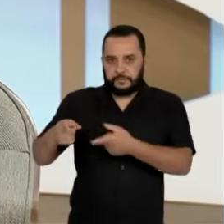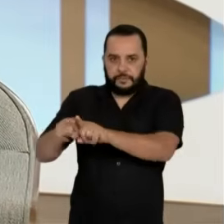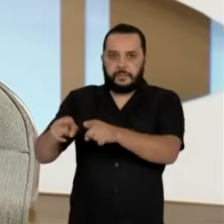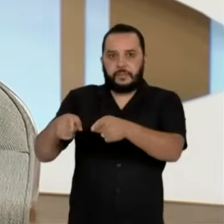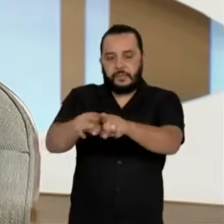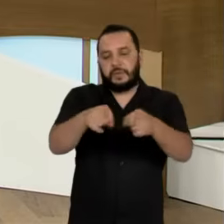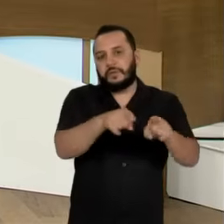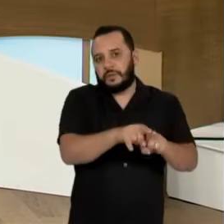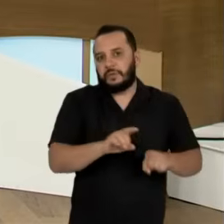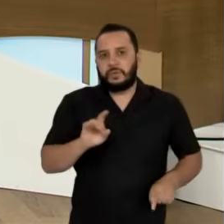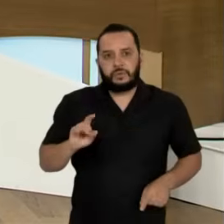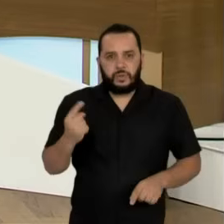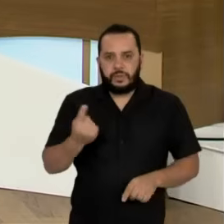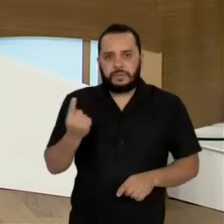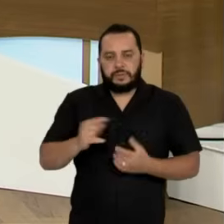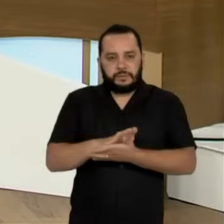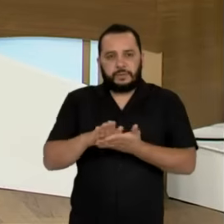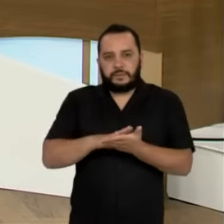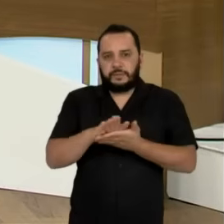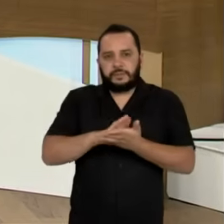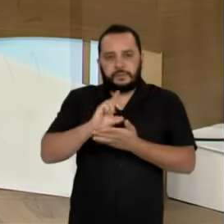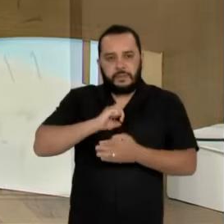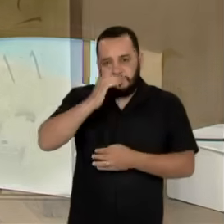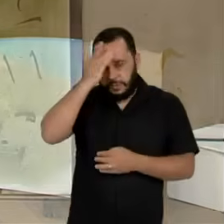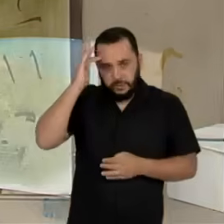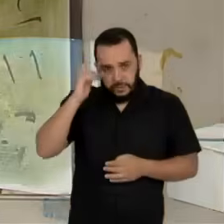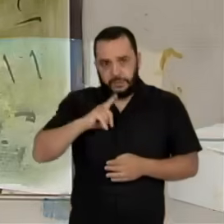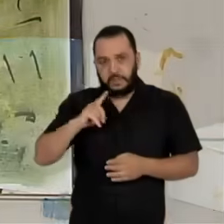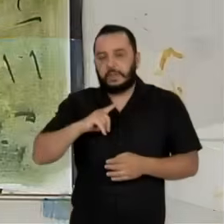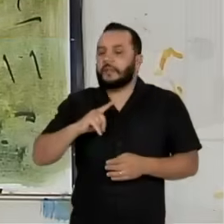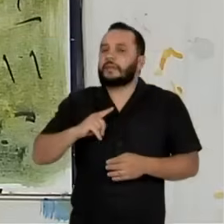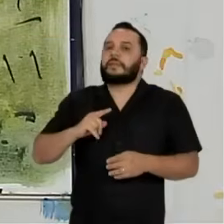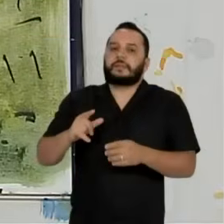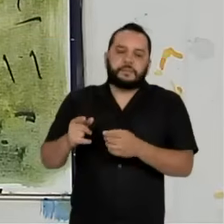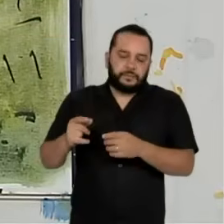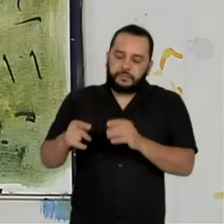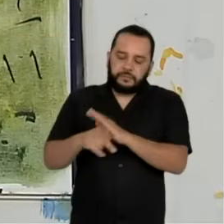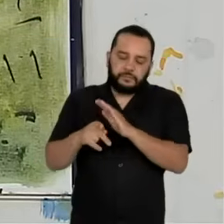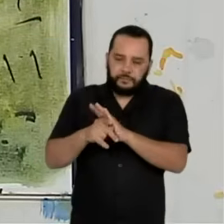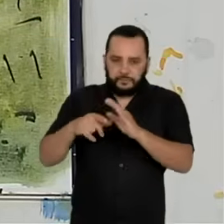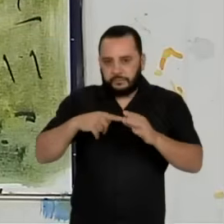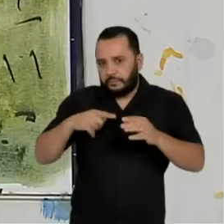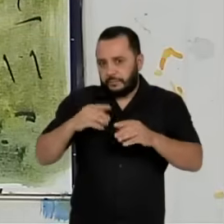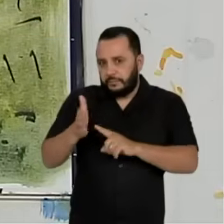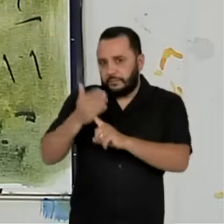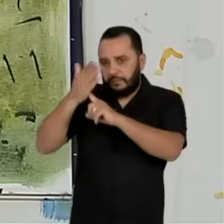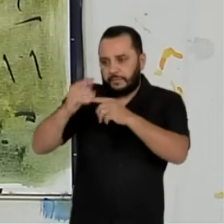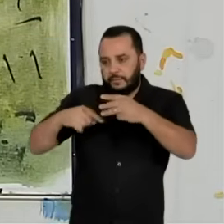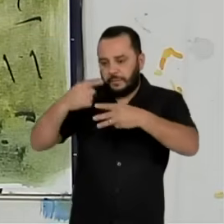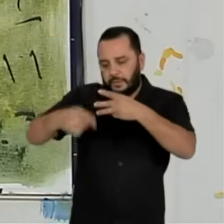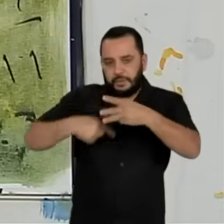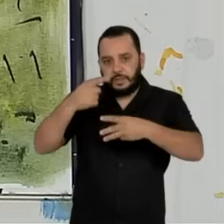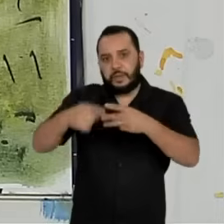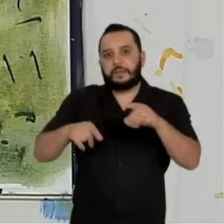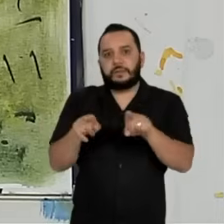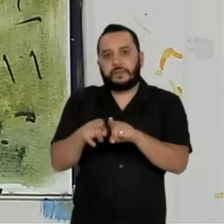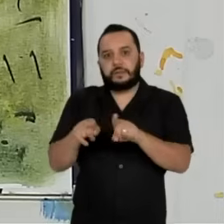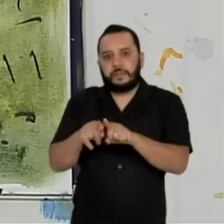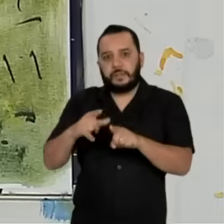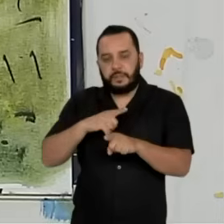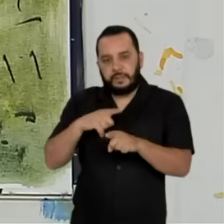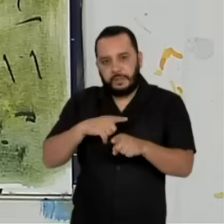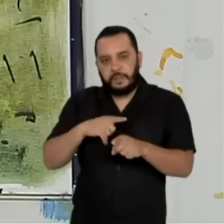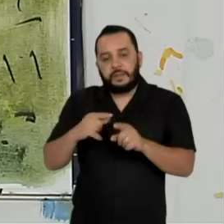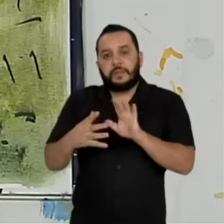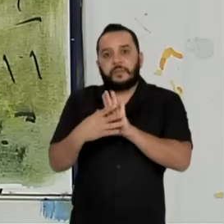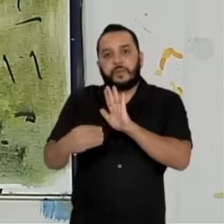nada sozinho. A gente traz todo mundo que tem uma tecnologia de reciclagem de lixo, um biodigestor, uma maneira, um modelo de saúde. Nós desenvolvemos um modelo de